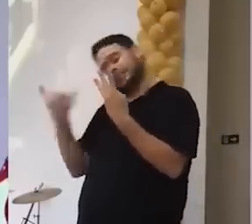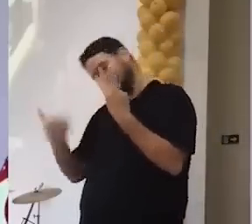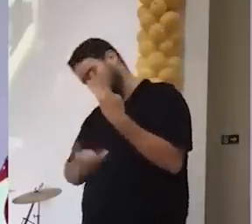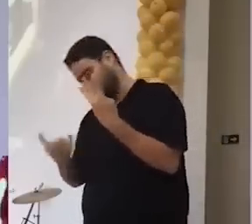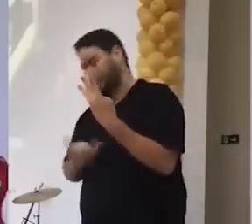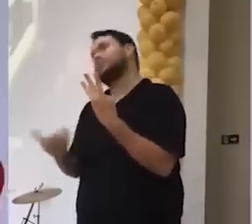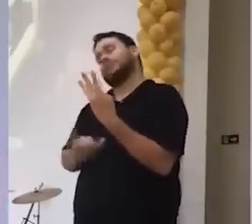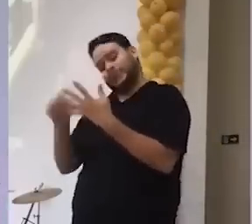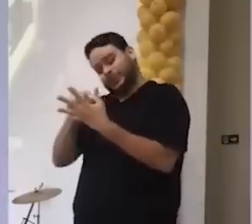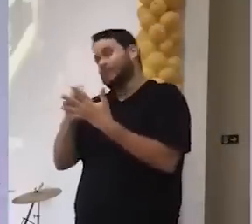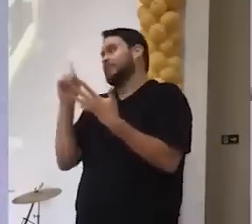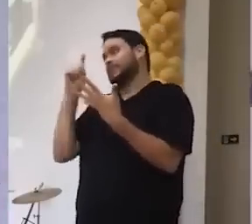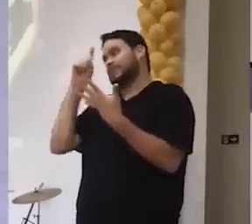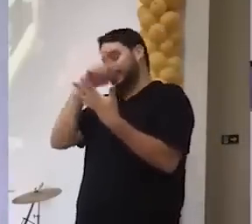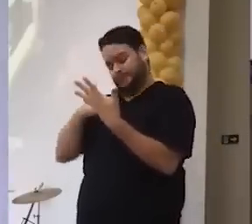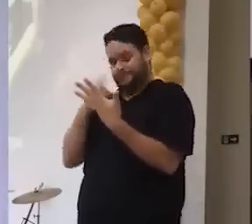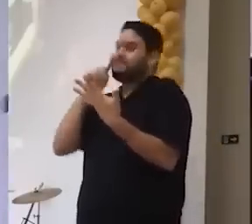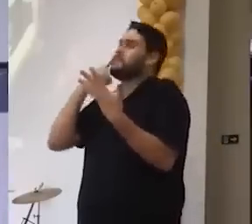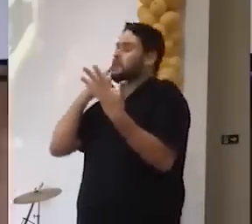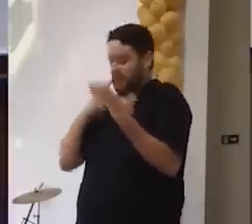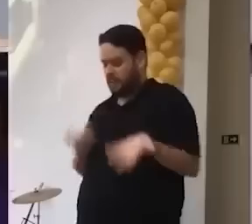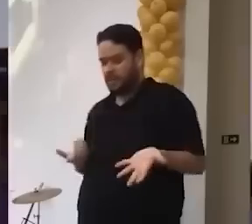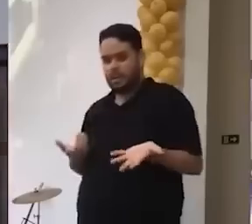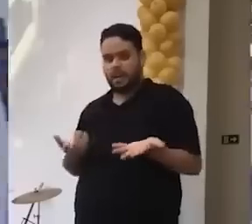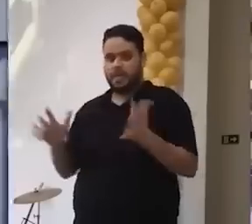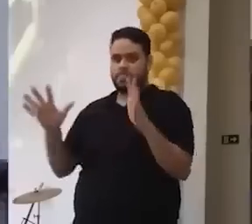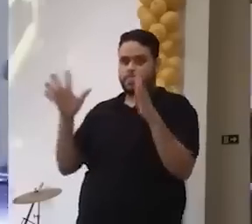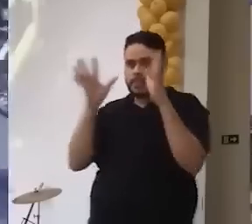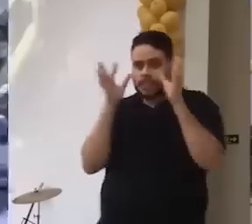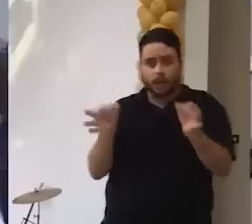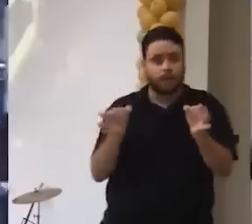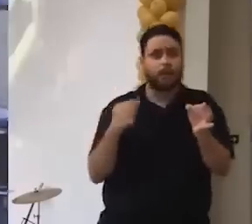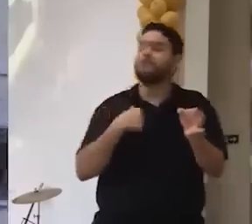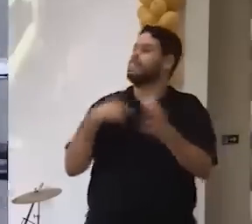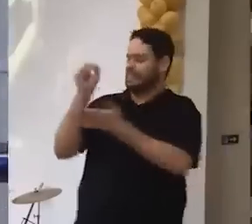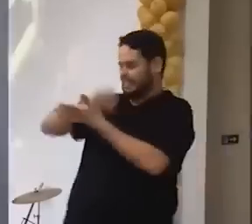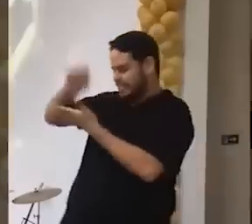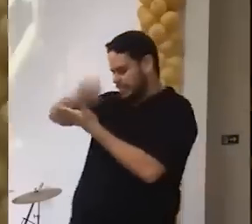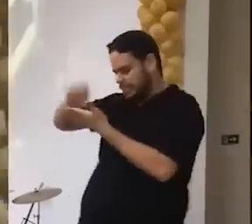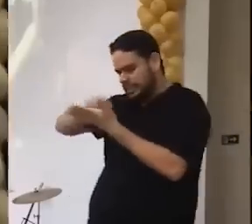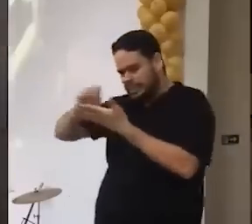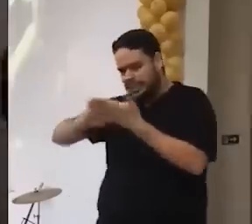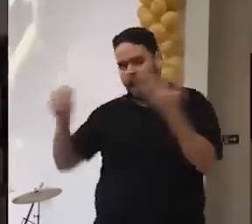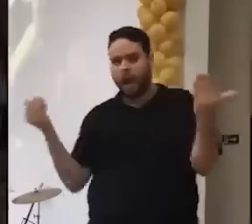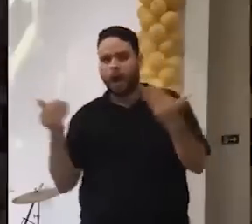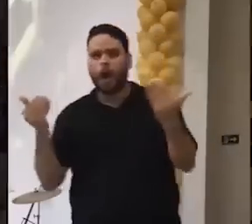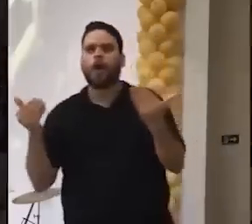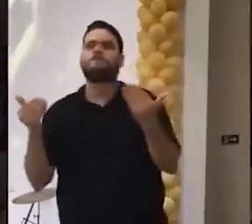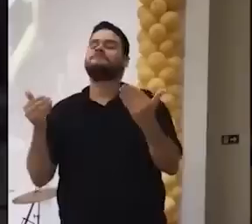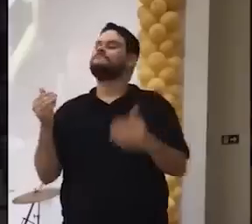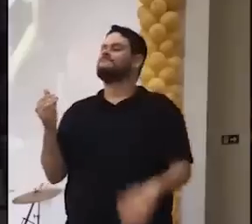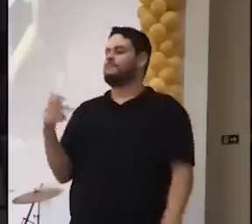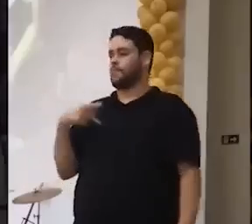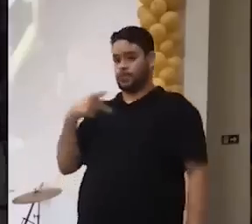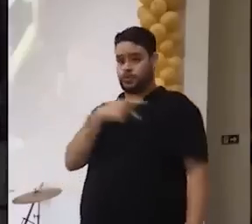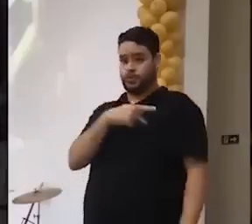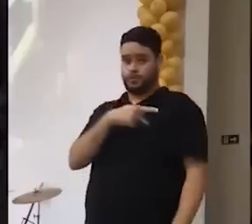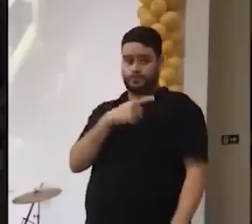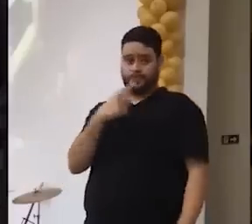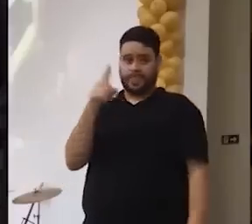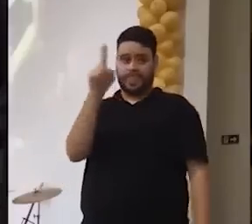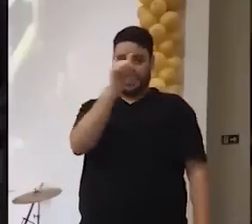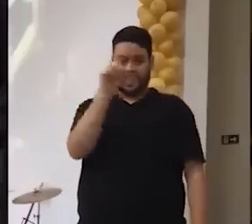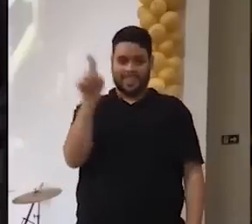sofrendo, eu estou chorando, Senhor, preste atenção nisso. Eu estou escrevendo agora o comentário de Salmos. Pastor Zacarinho, eu estou encantado